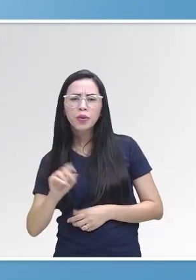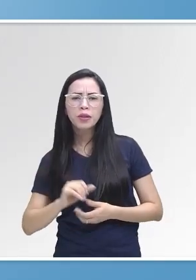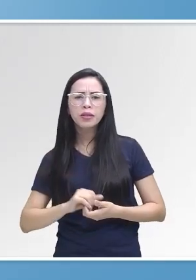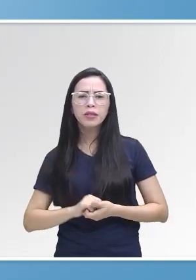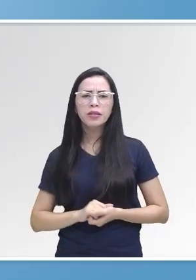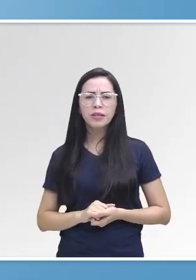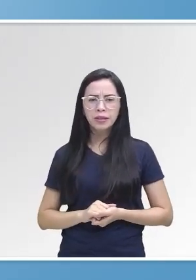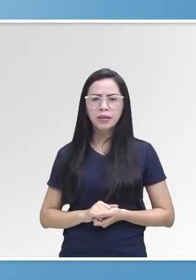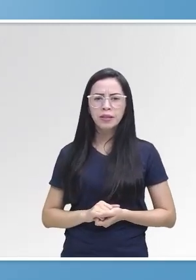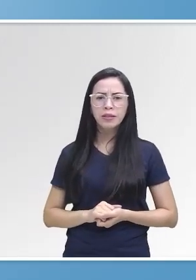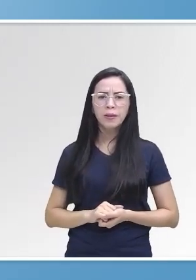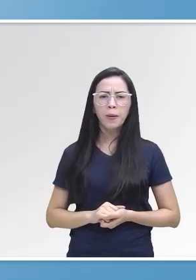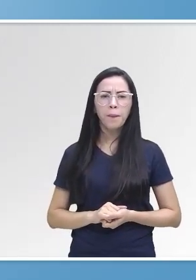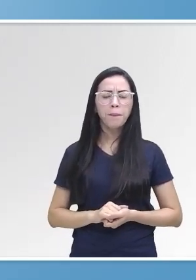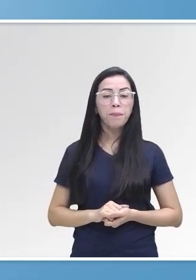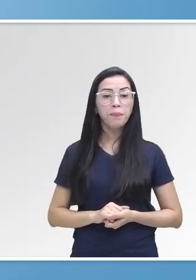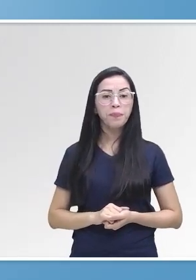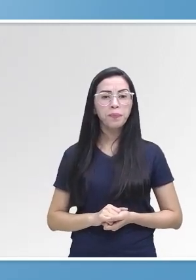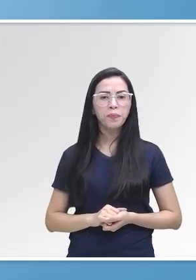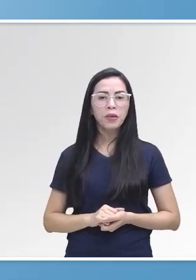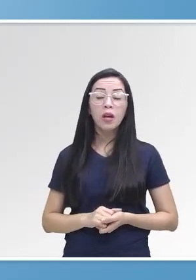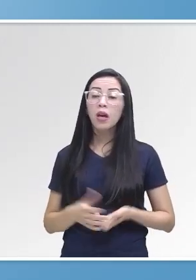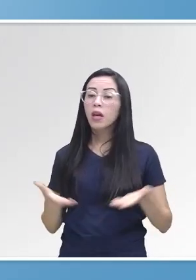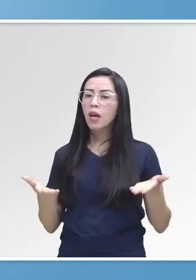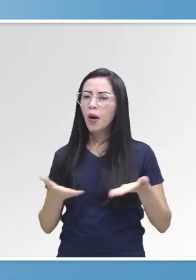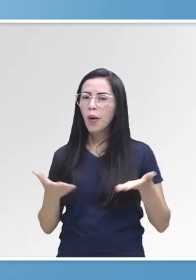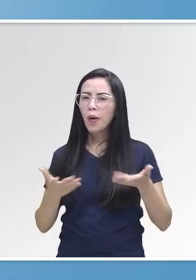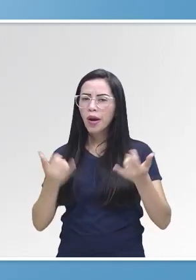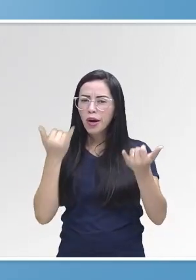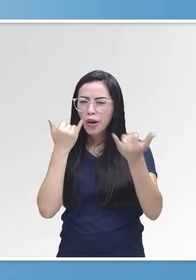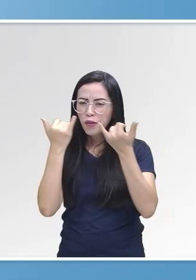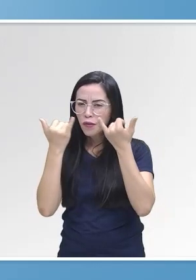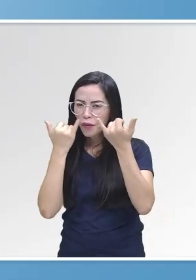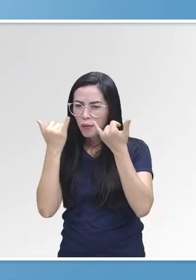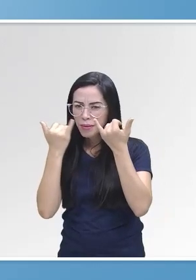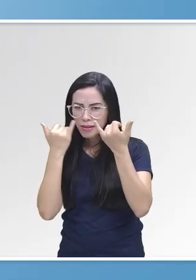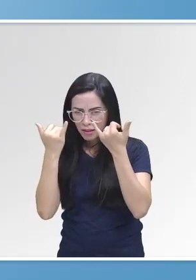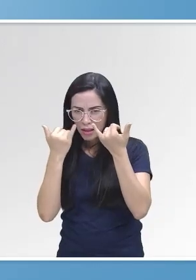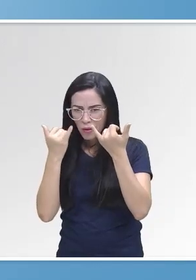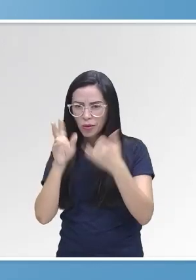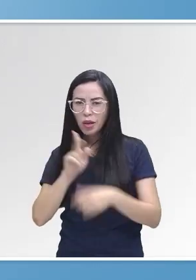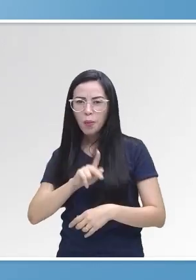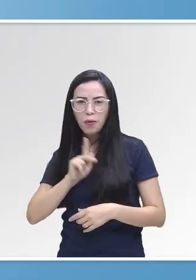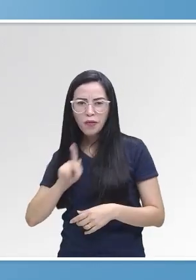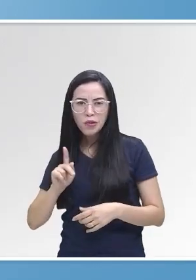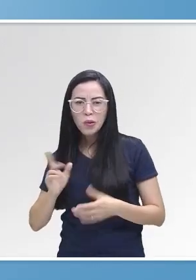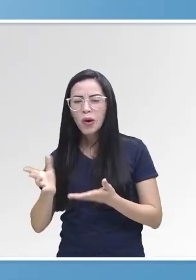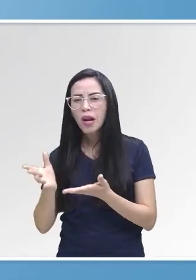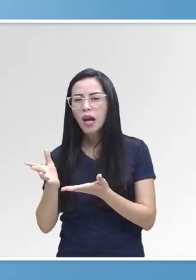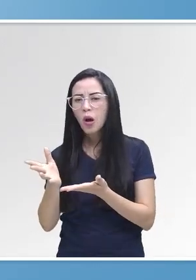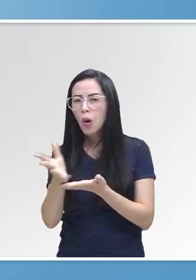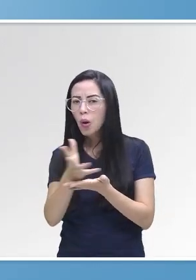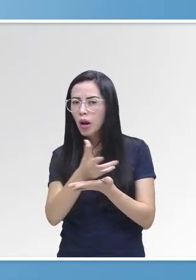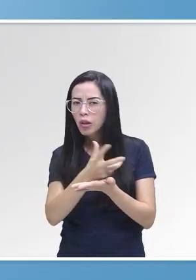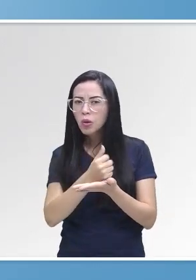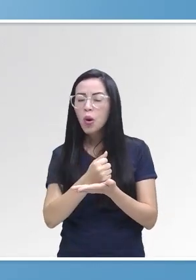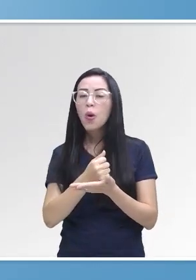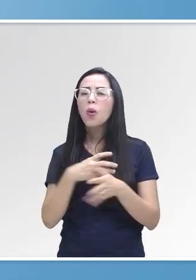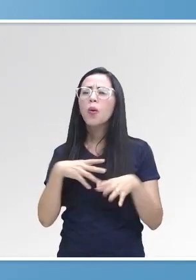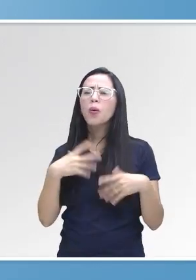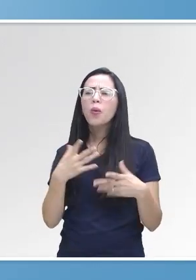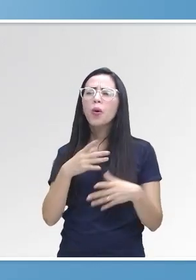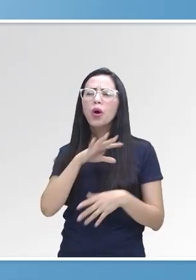das Crianças pelos dados coletados pela professora qual animal de estimação